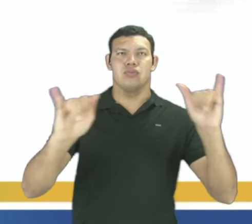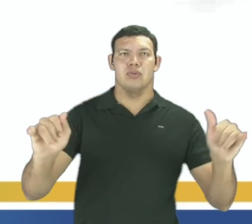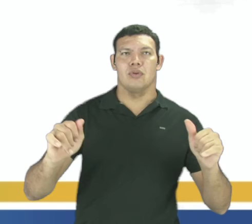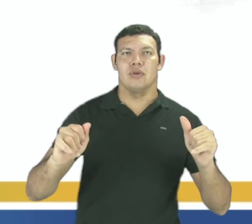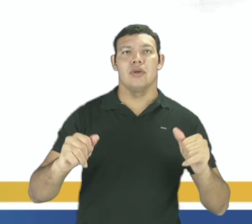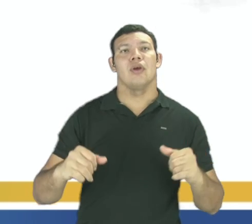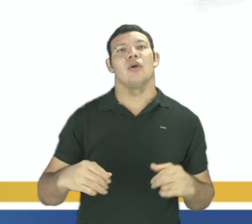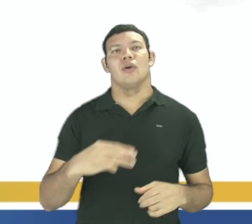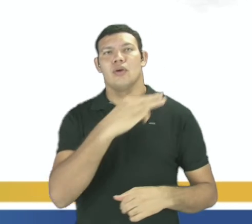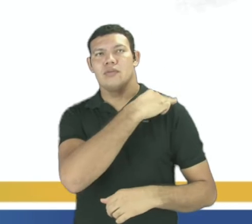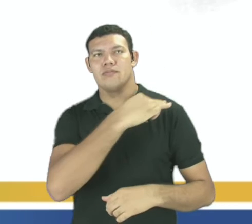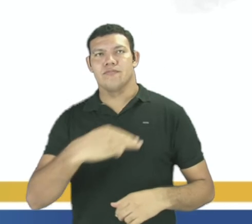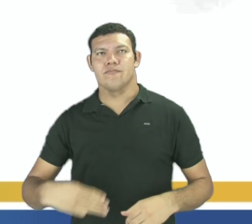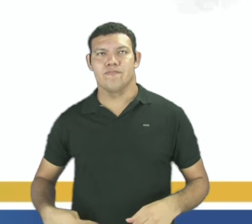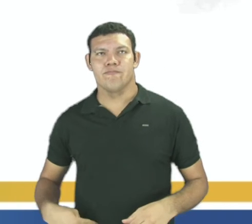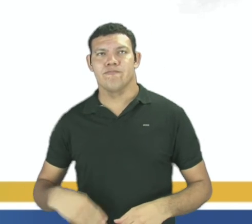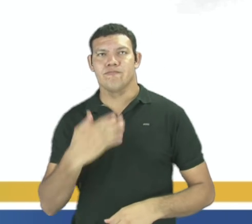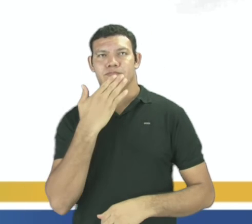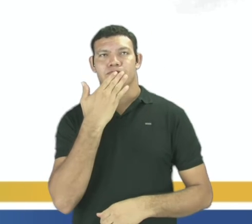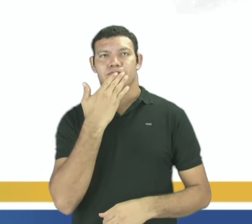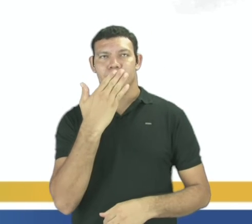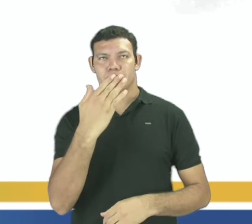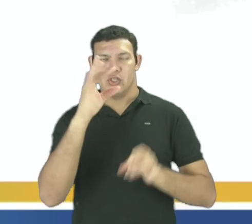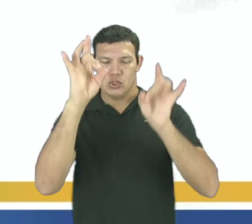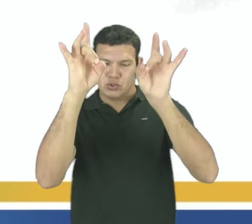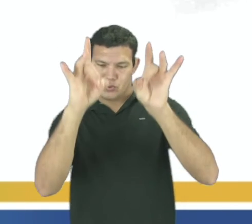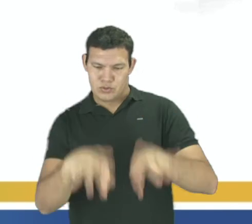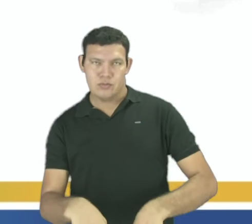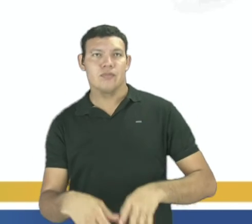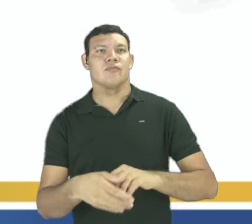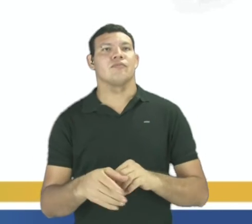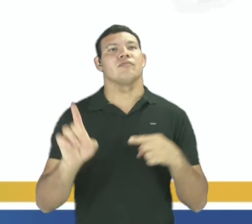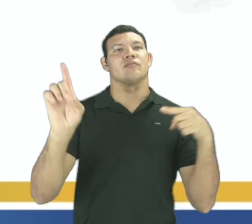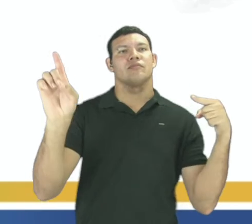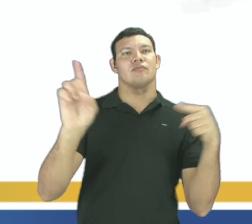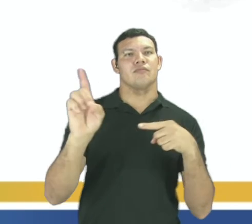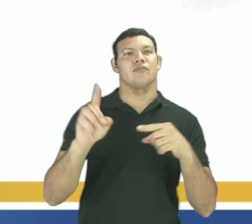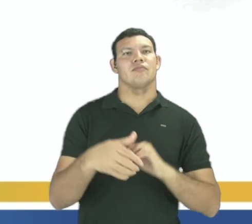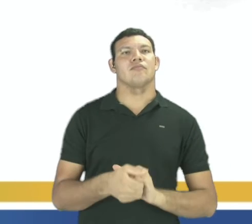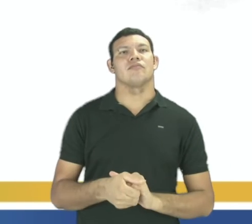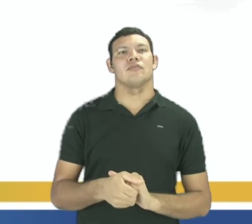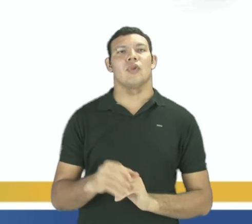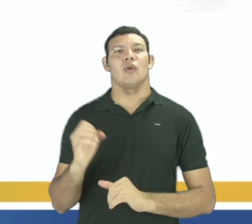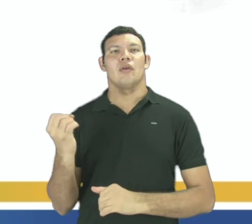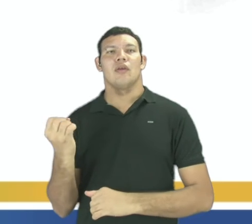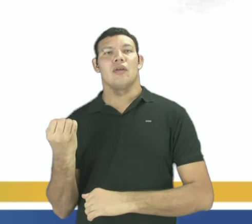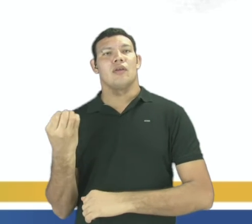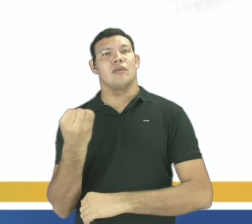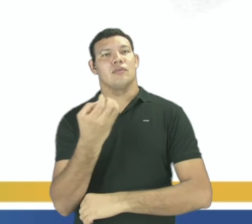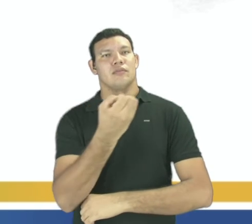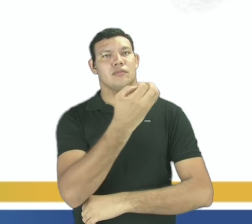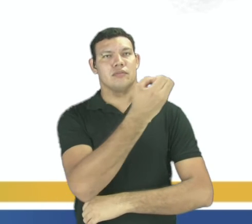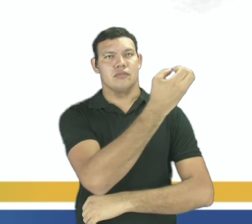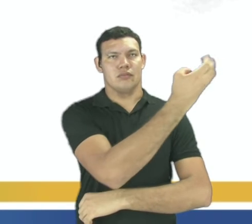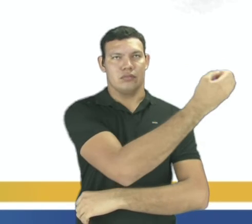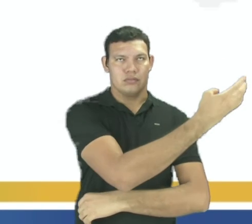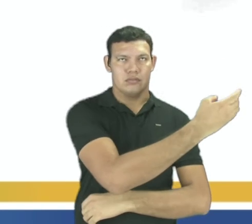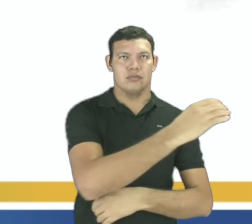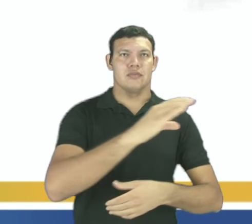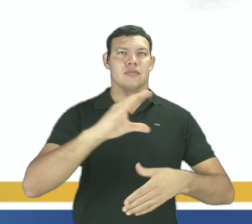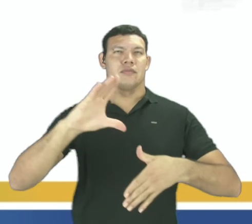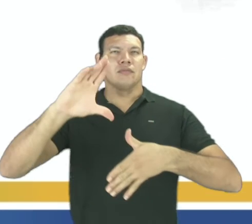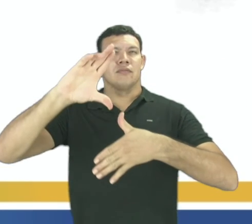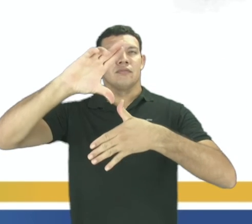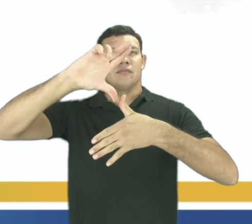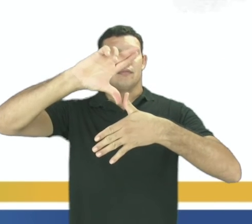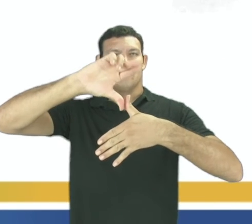D. Faremos uma viagem pela América do Sul em breve. E E. O casal de namorados